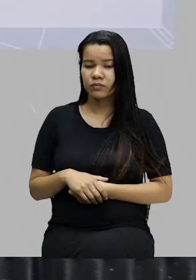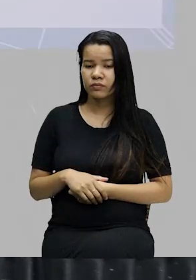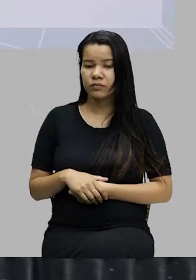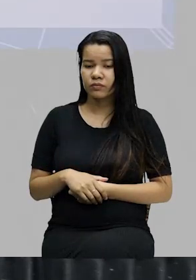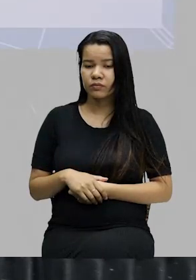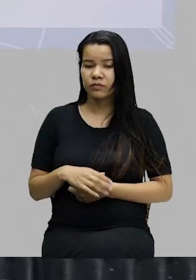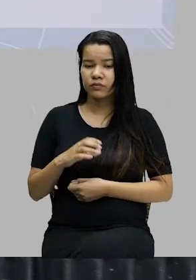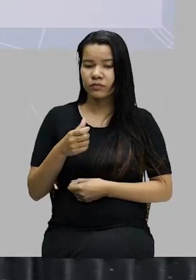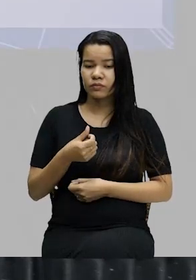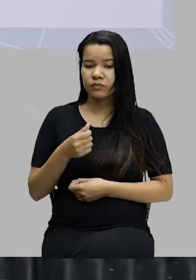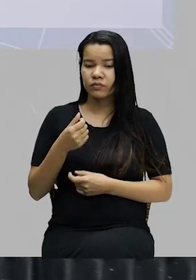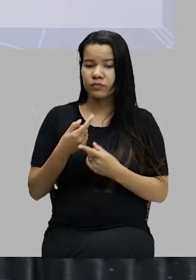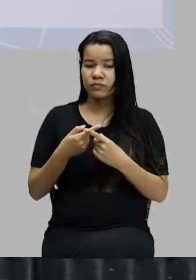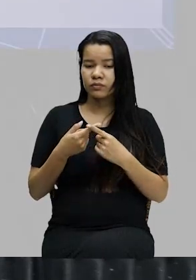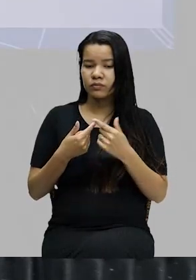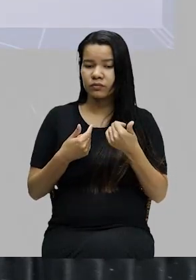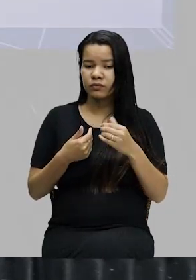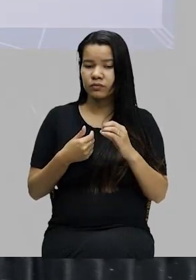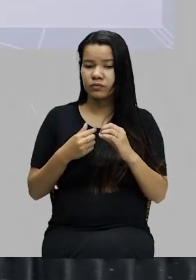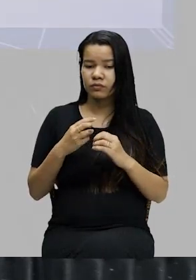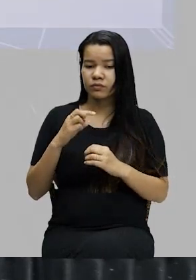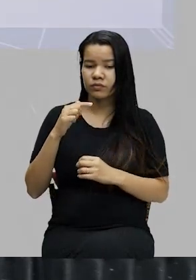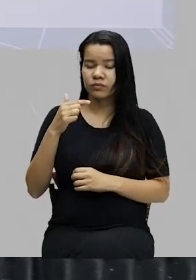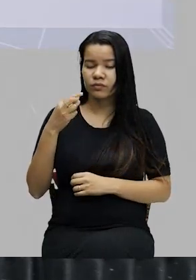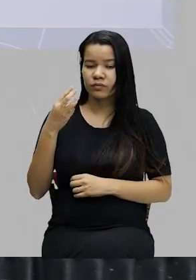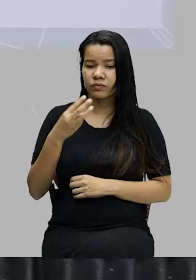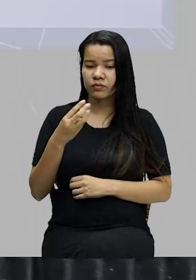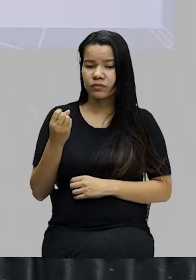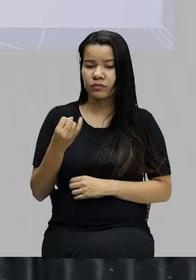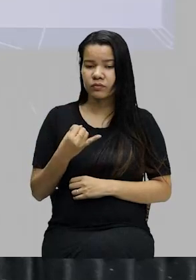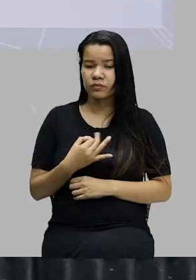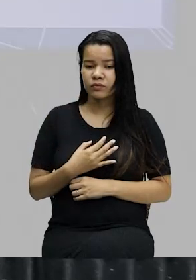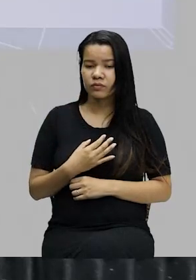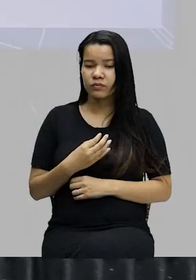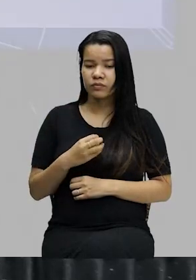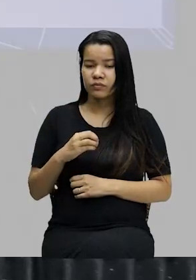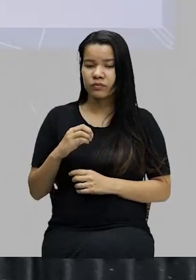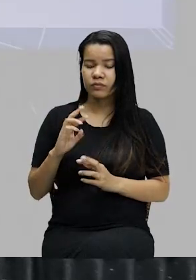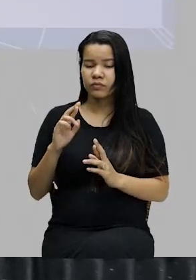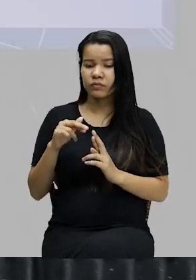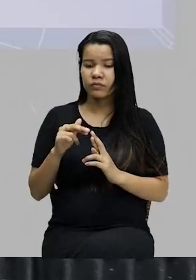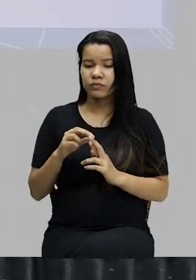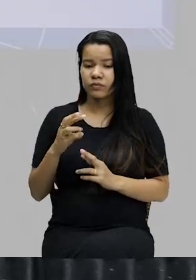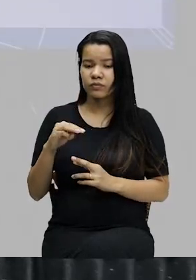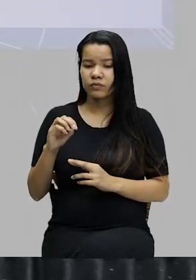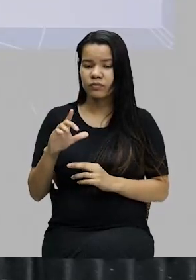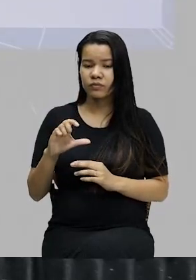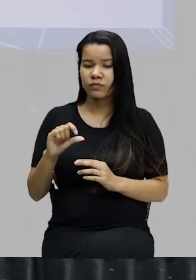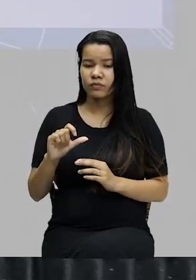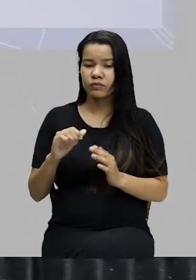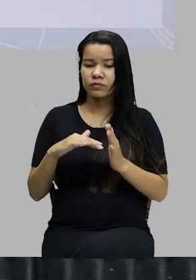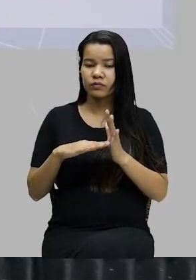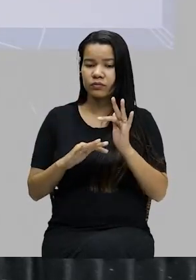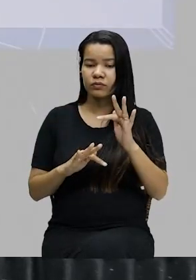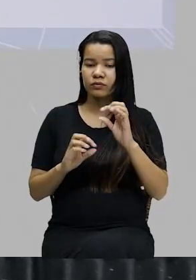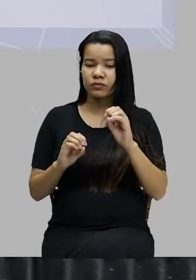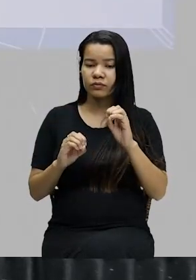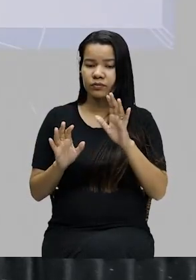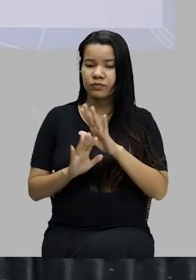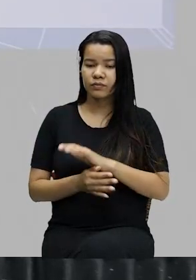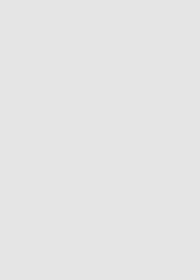elevado a 23. E essa quantidade equivale ao mol. Ok? Turma, até a próxima. Valeu!